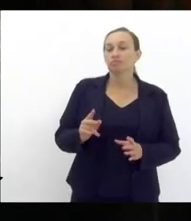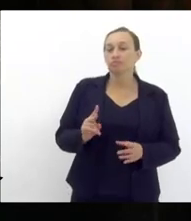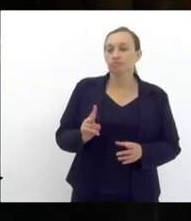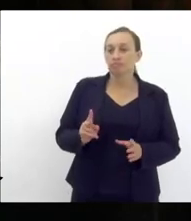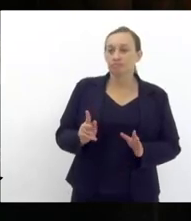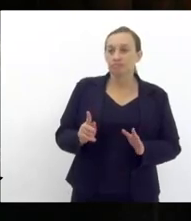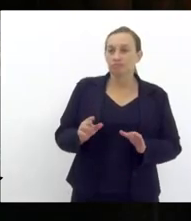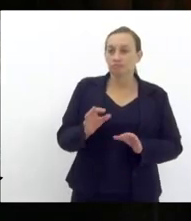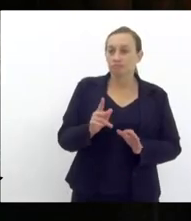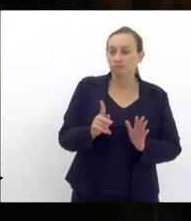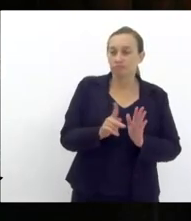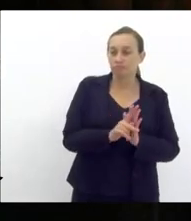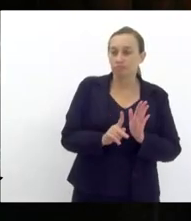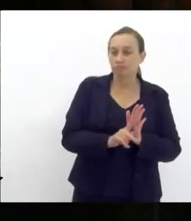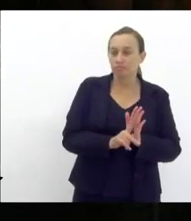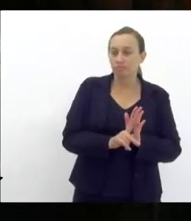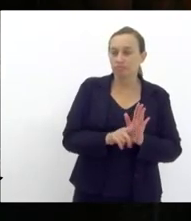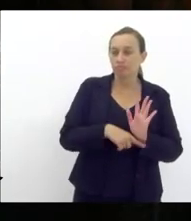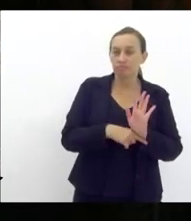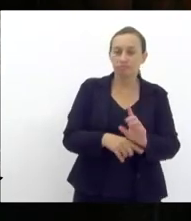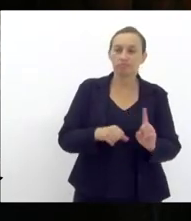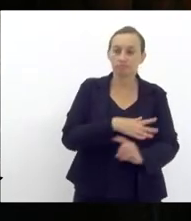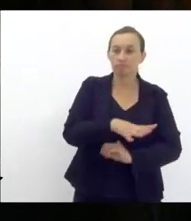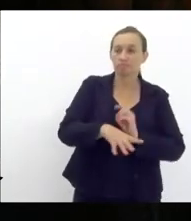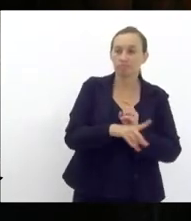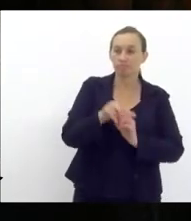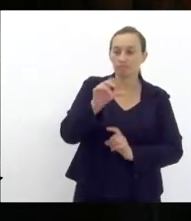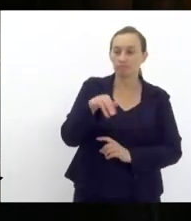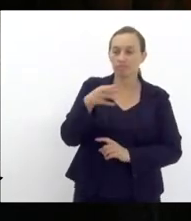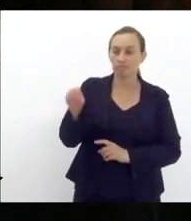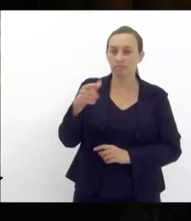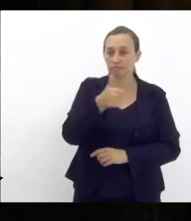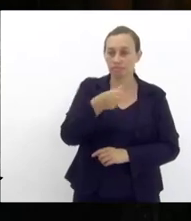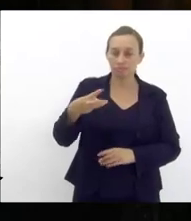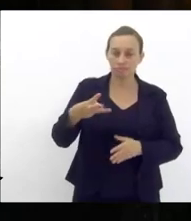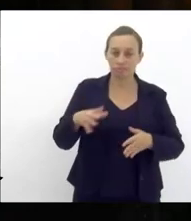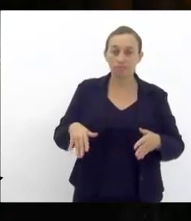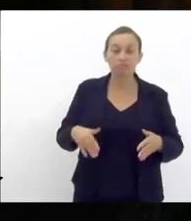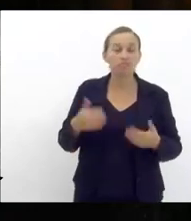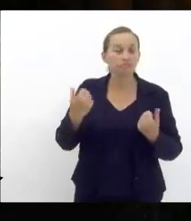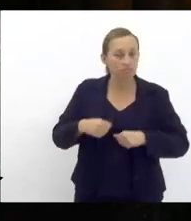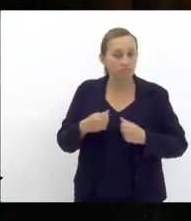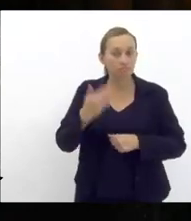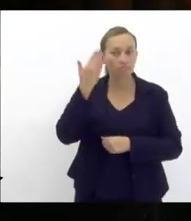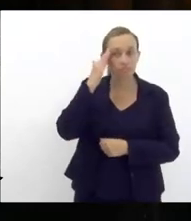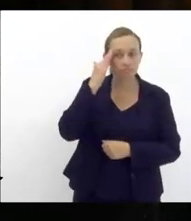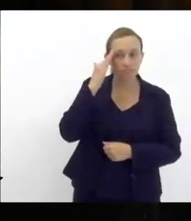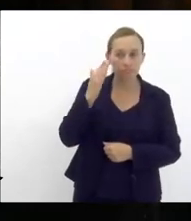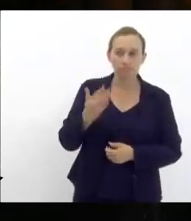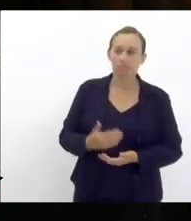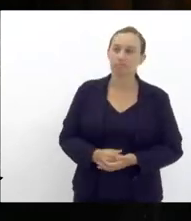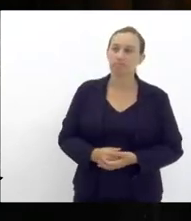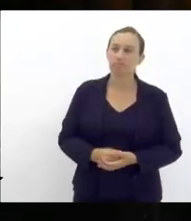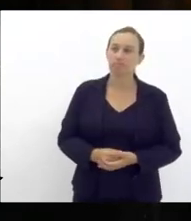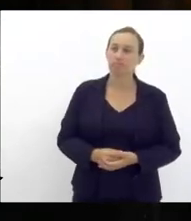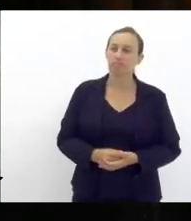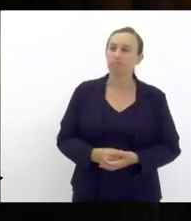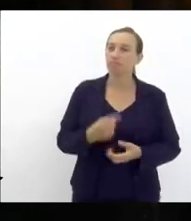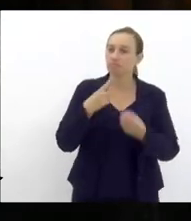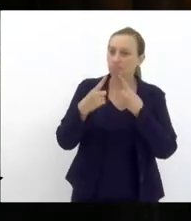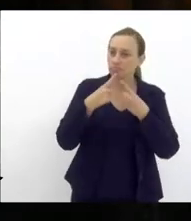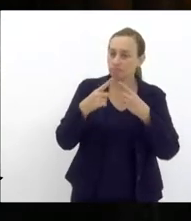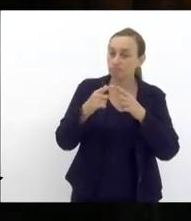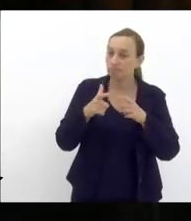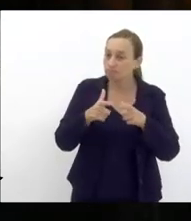da Leão 13 e aí é o caminho que eu preciso entender gente acabou de fazer uma discussão